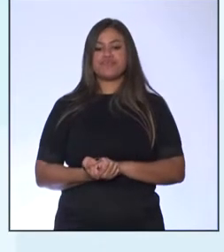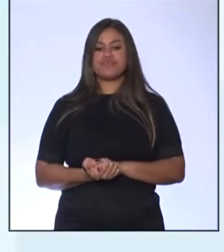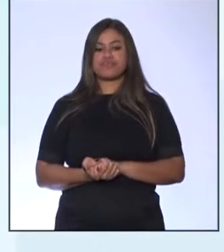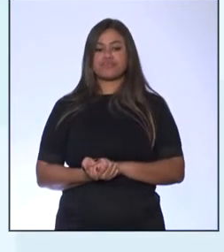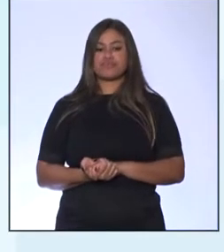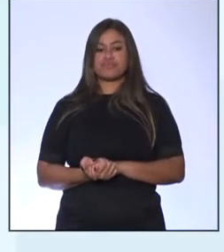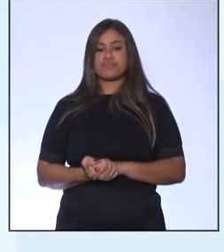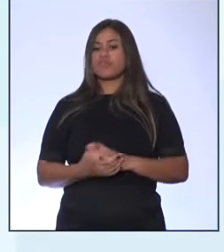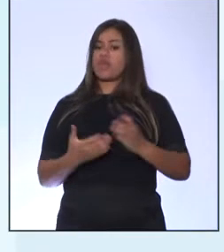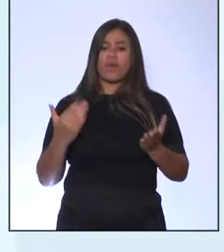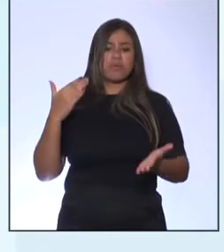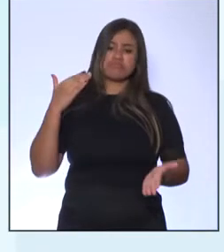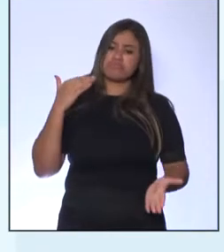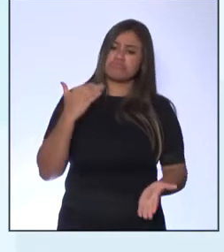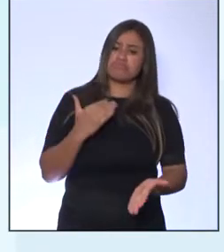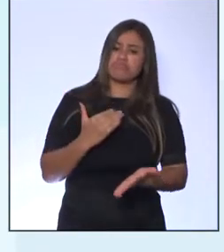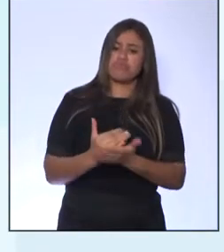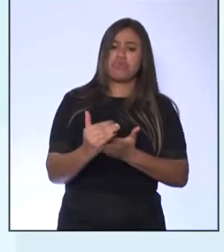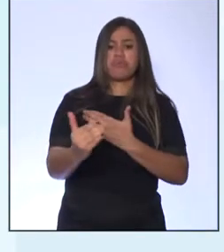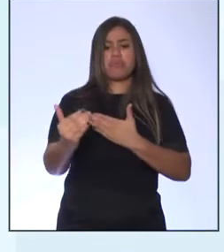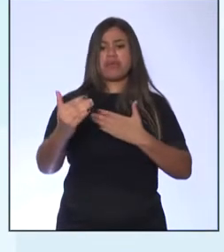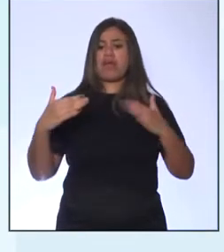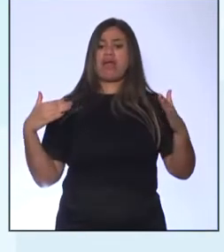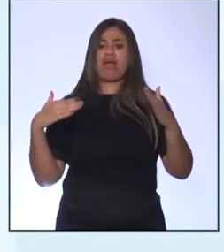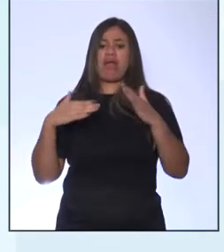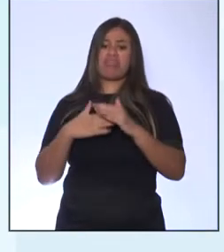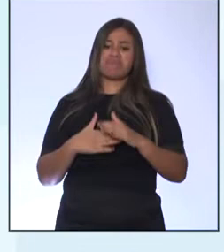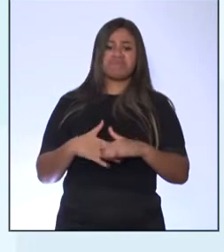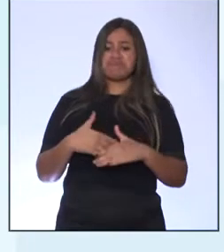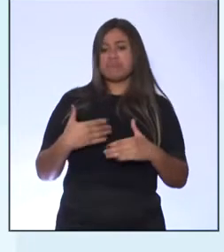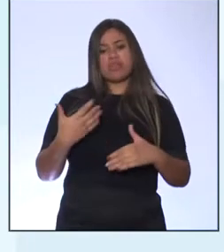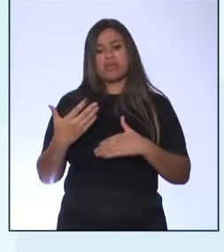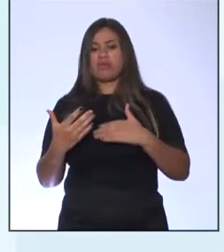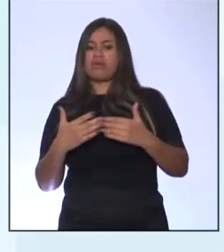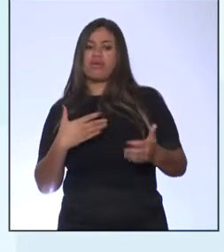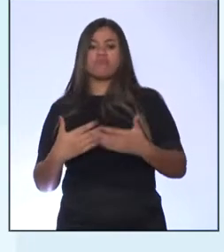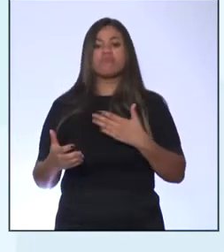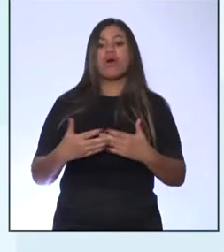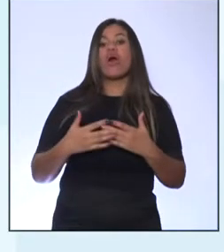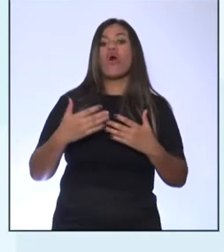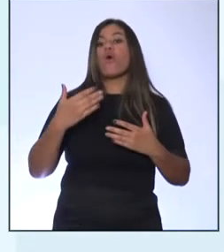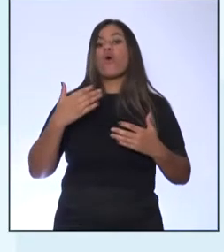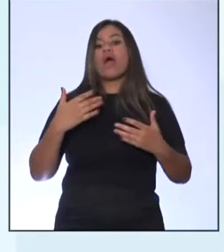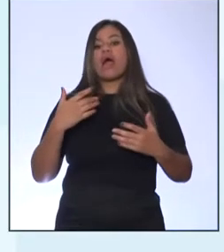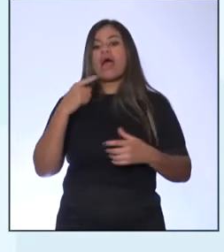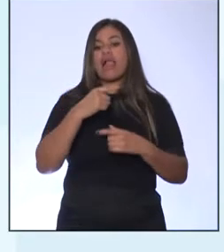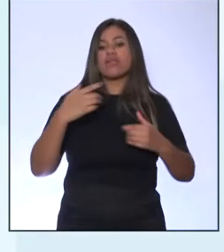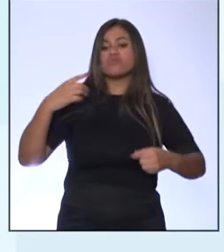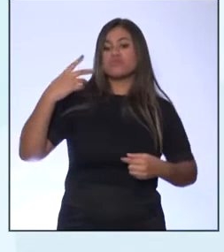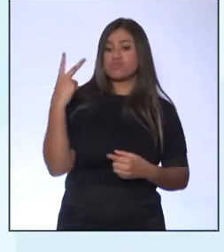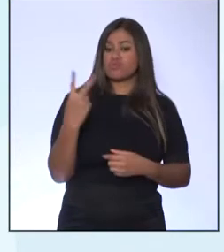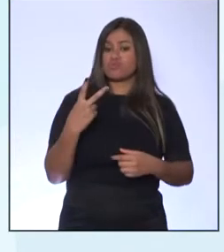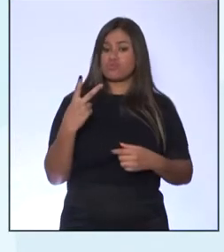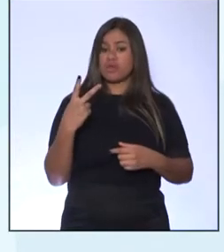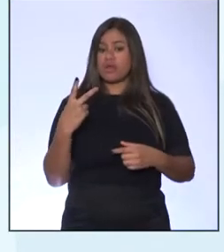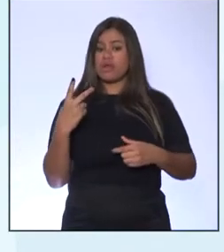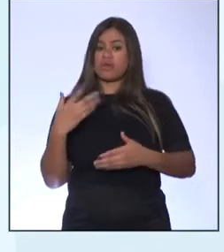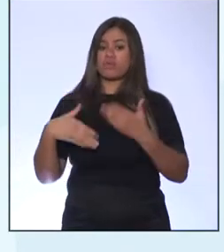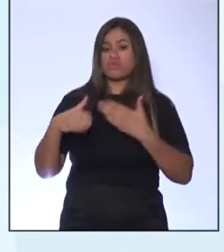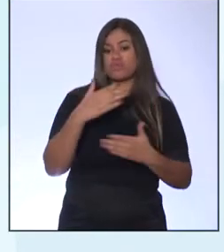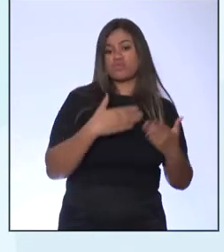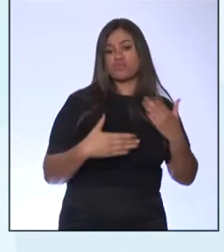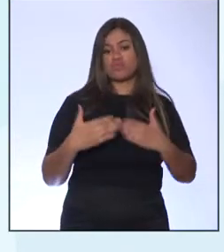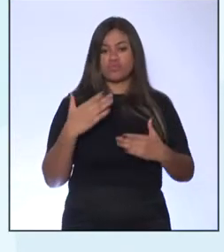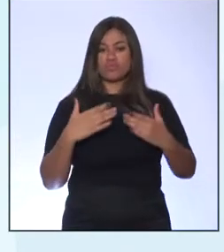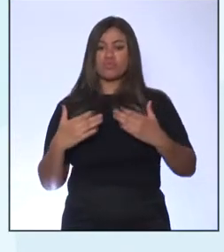E que dialogam diretamente com as 10 competências da BNCC. Veja que, quando nós trabalhamos